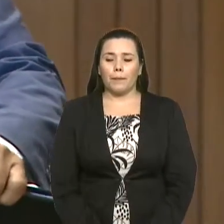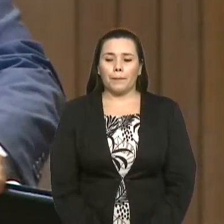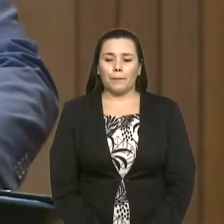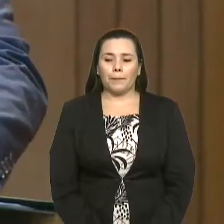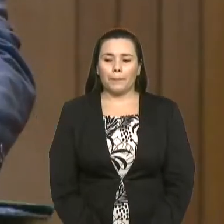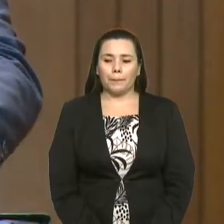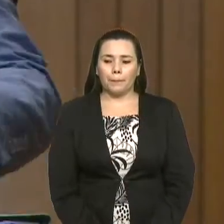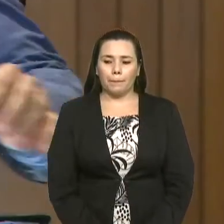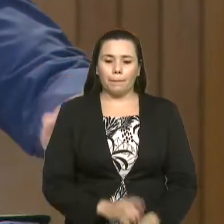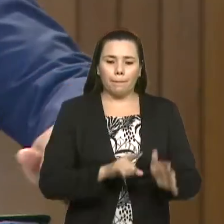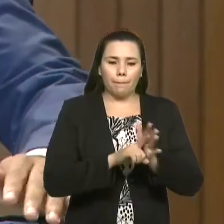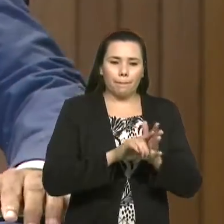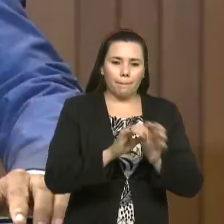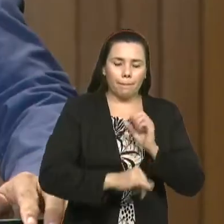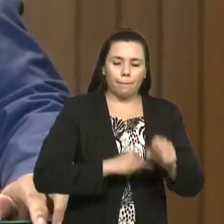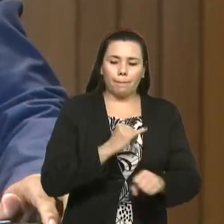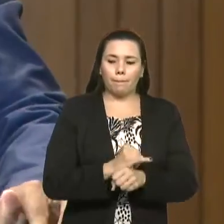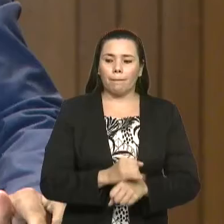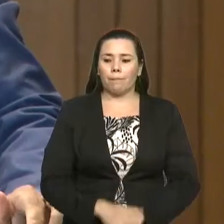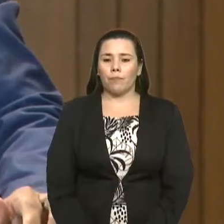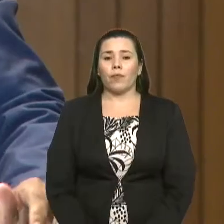TV e Assembleia.